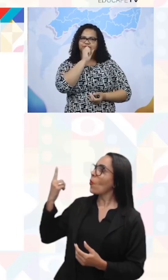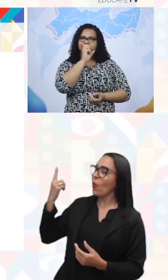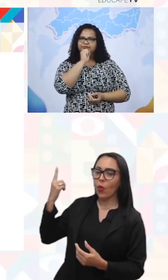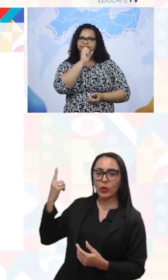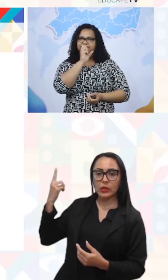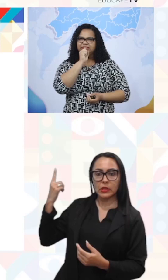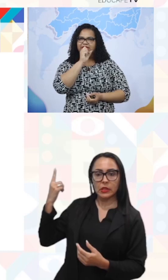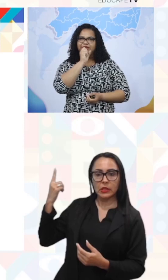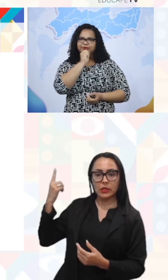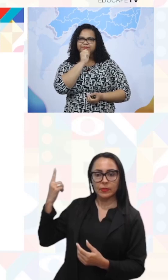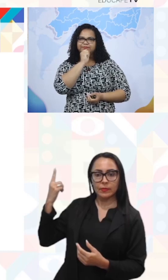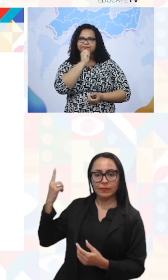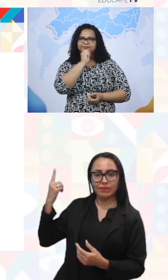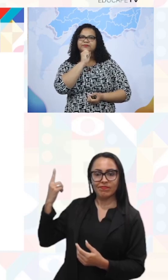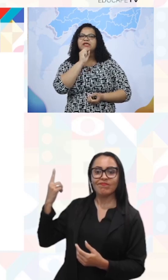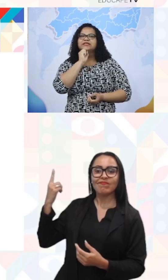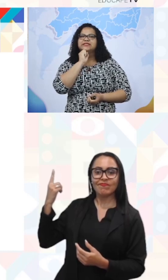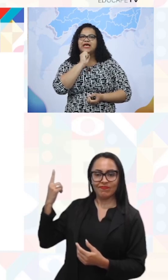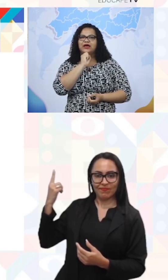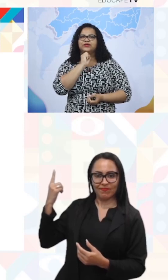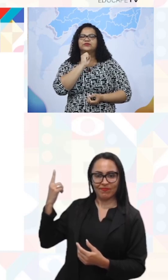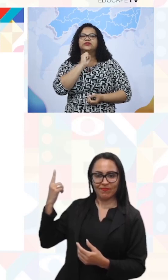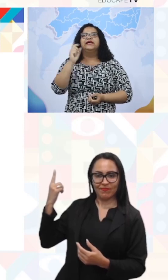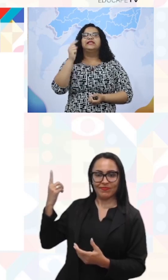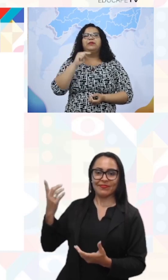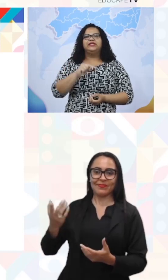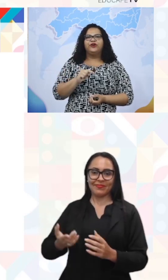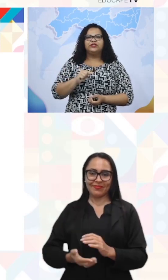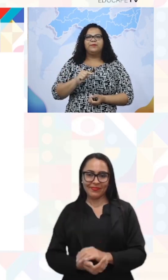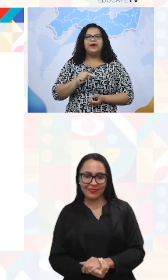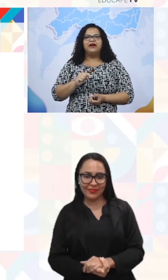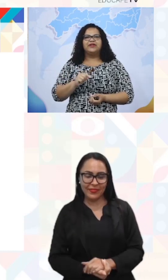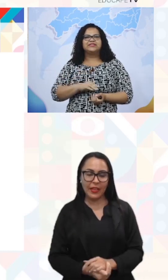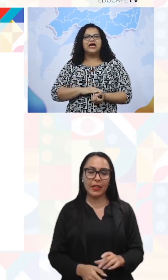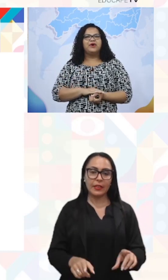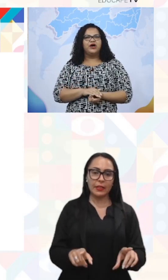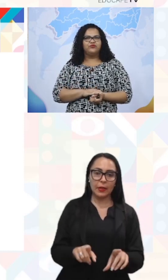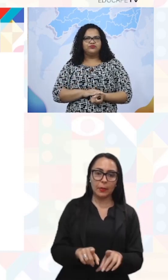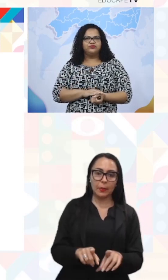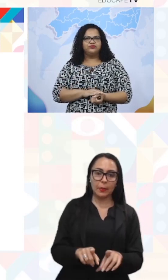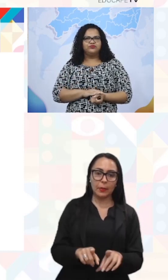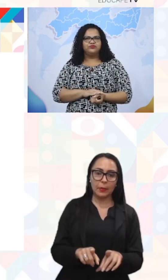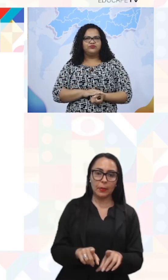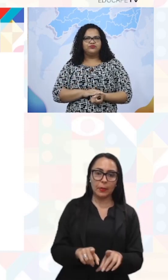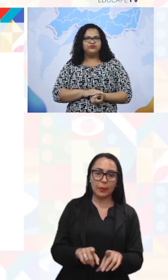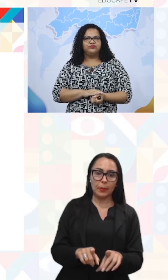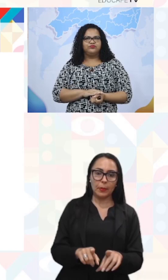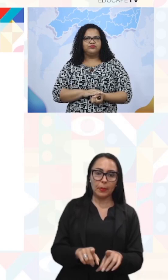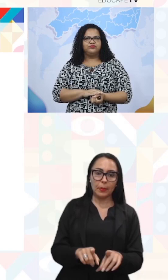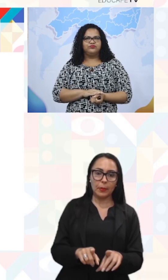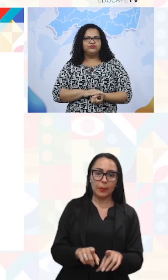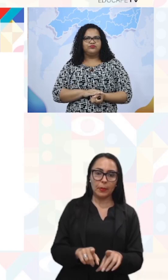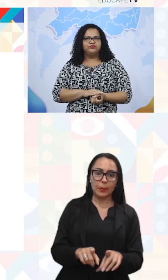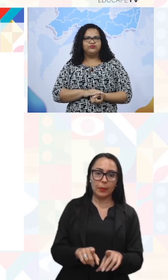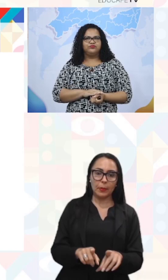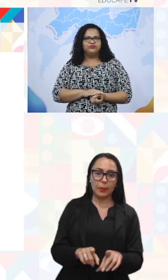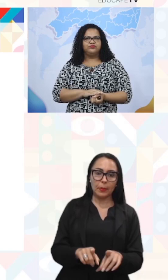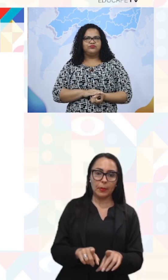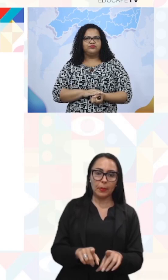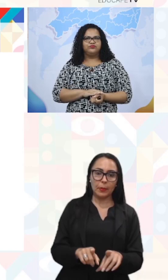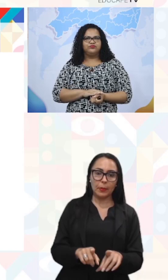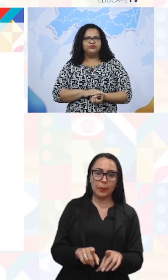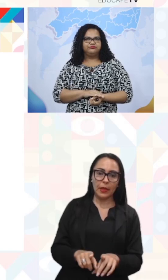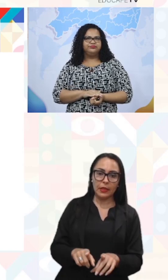sábado. Você tá vendo? Sábado. Também tem outra palavra, sabão. A professora esfrega a mão direita no pulso